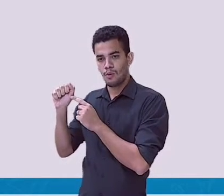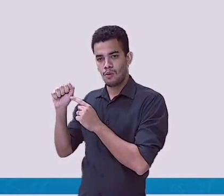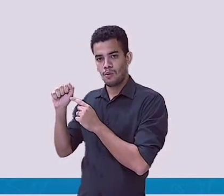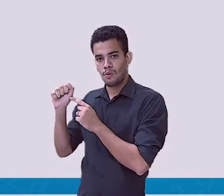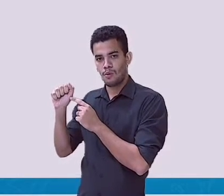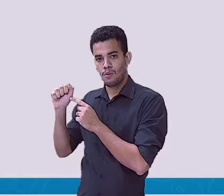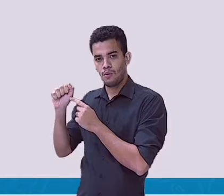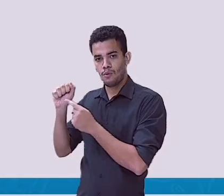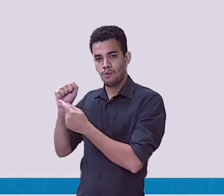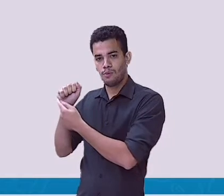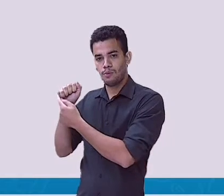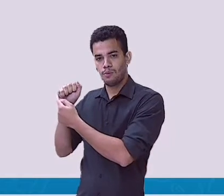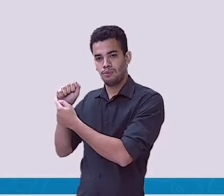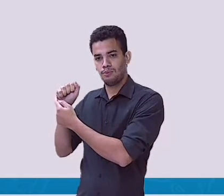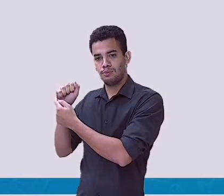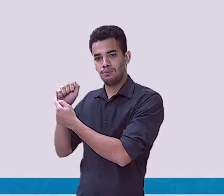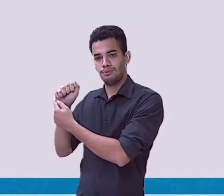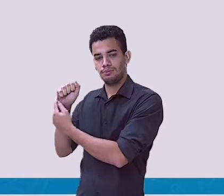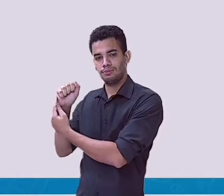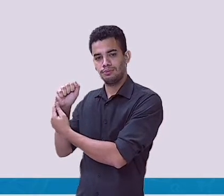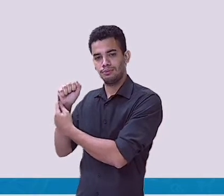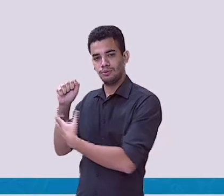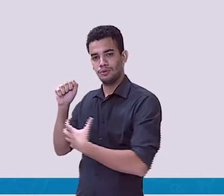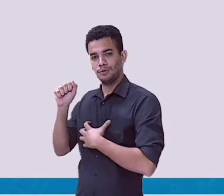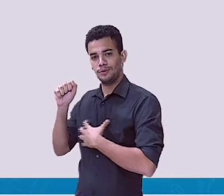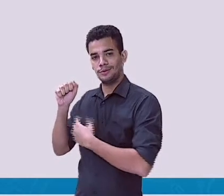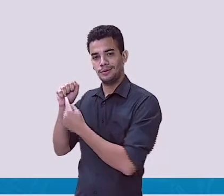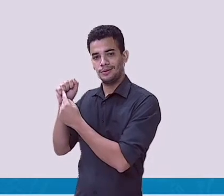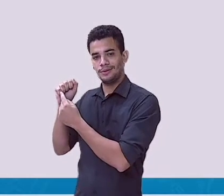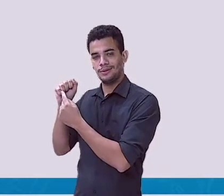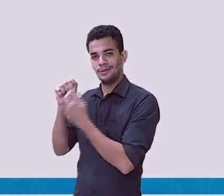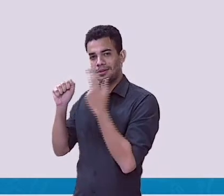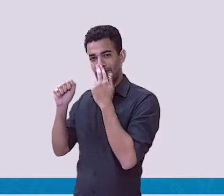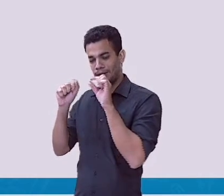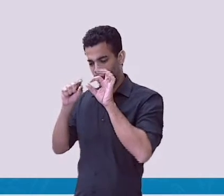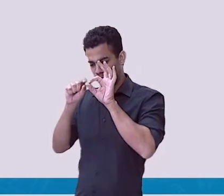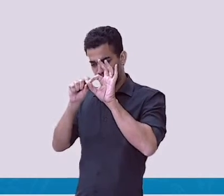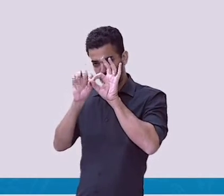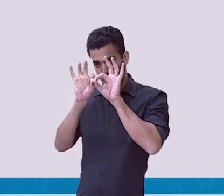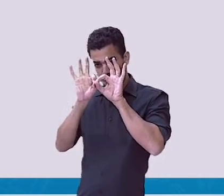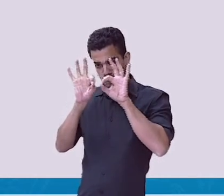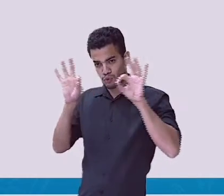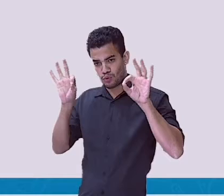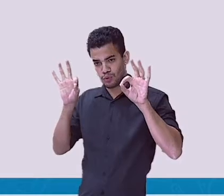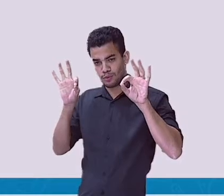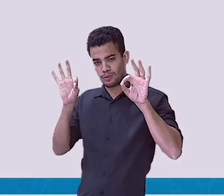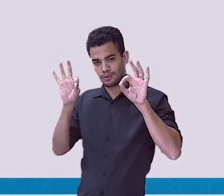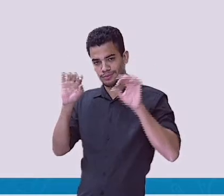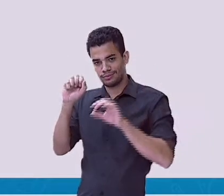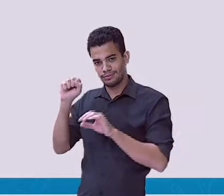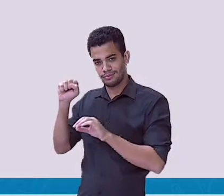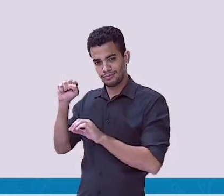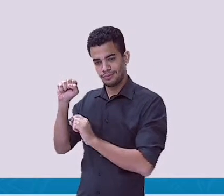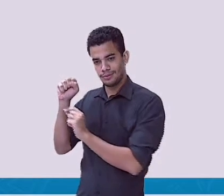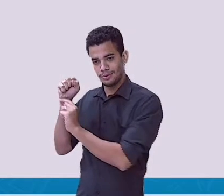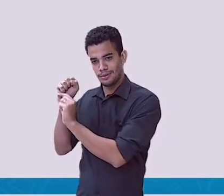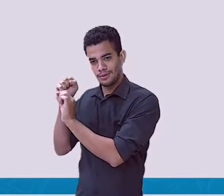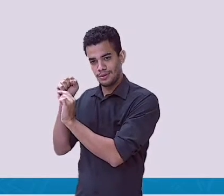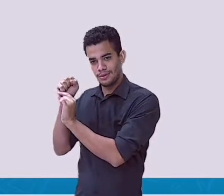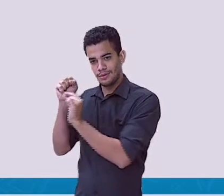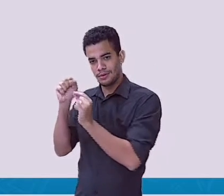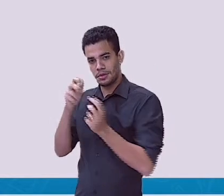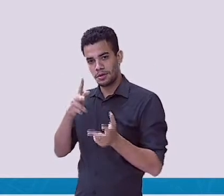esquerdo, ventrículo esquerdo. Até aqui, nós achamos as quatro cavidades que